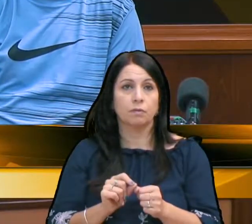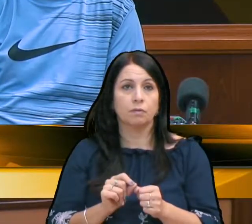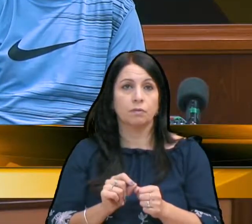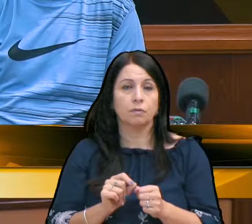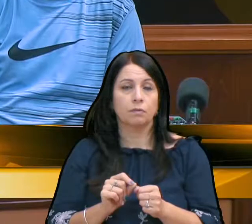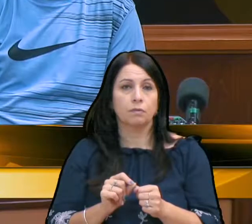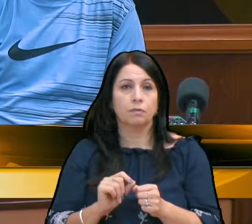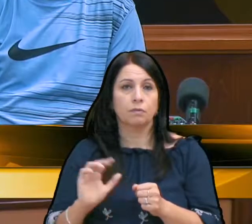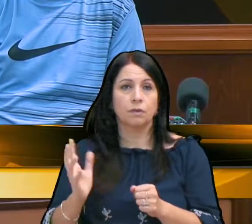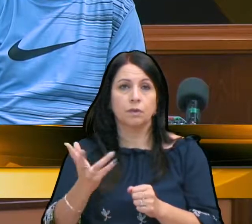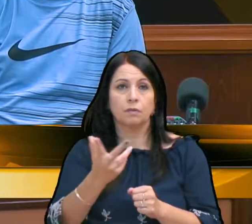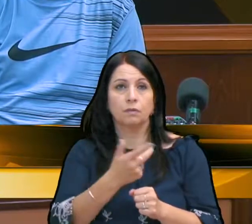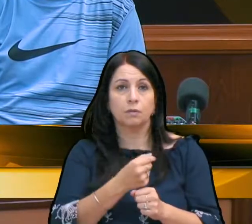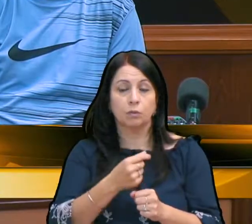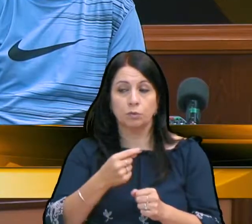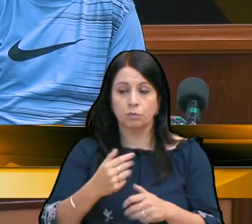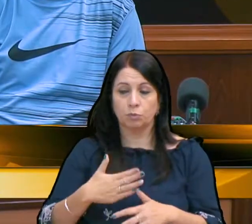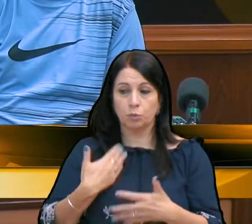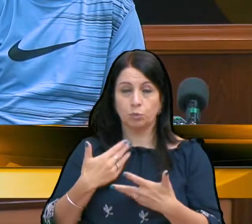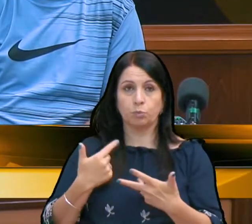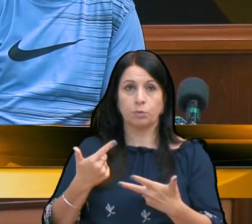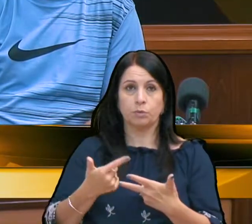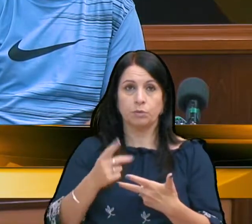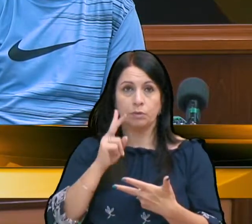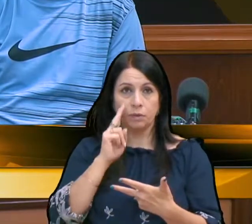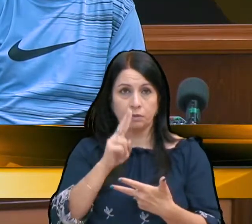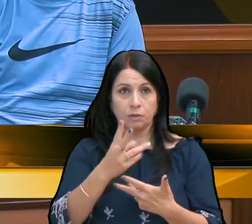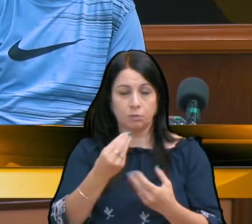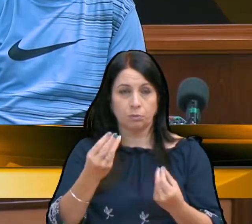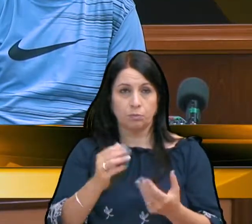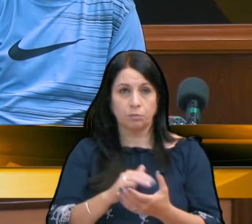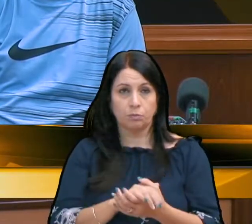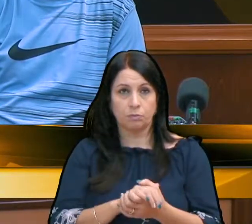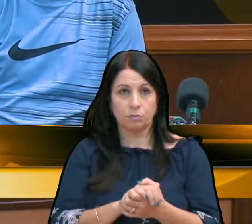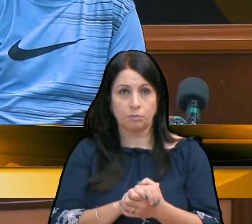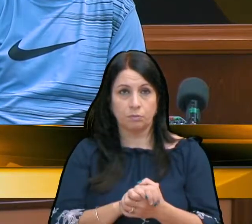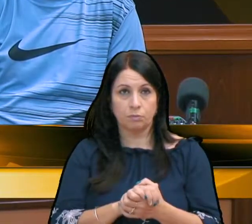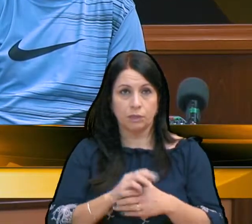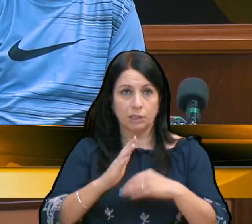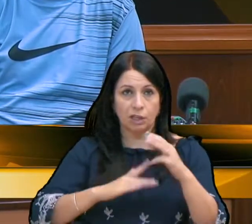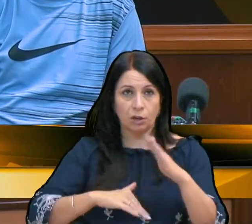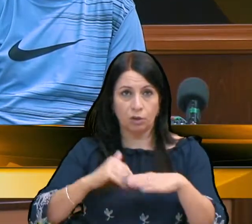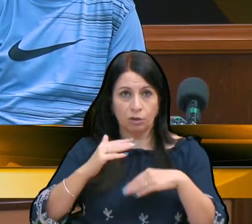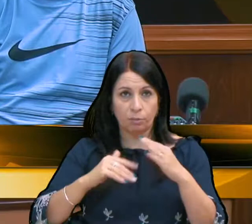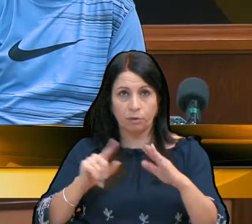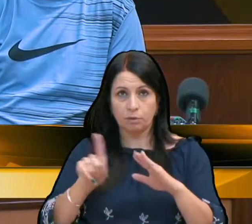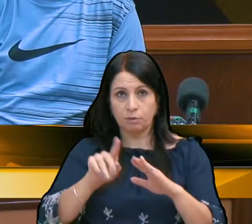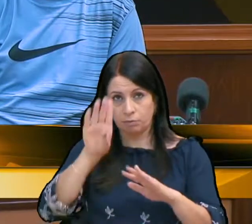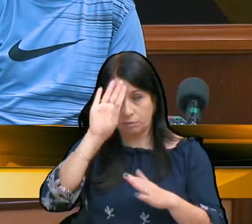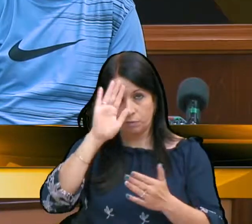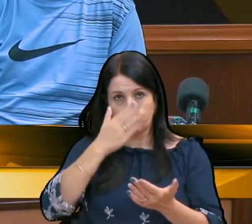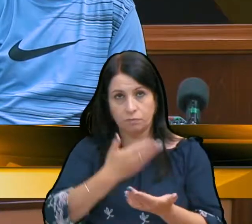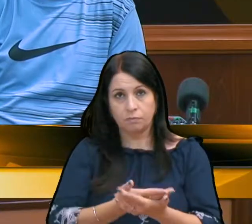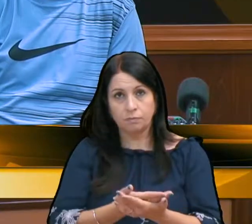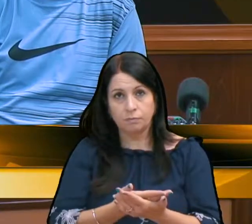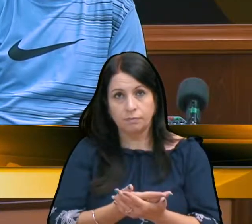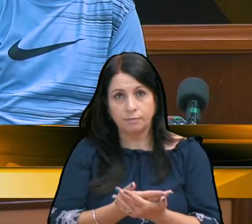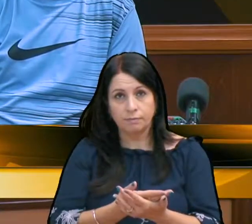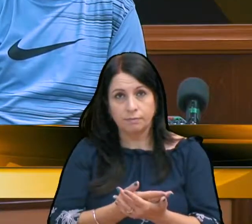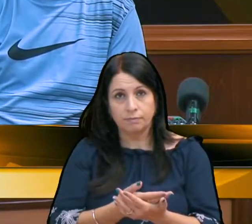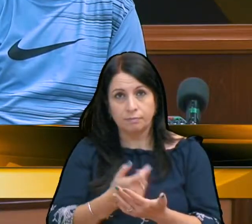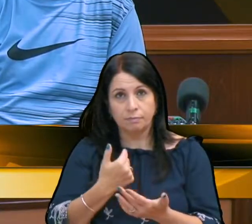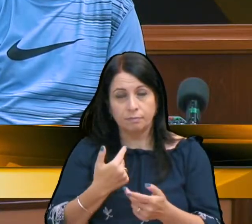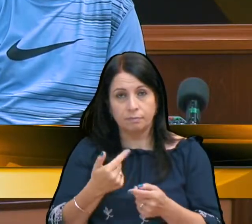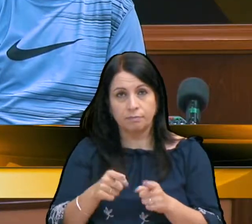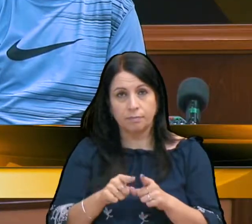repente todos foram pegos de surpresa quando viram muitas obras, não acreditaram, mas eu acho